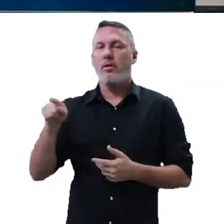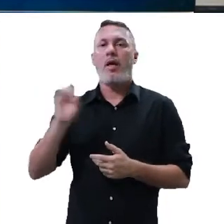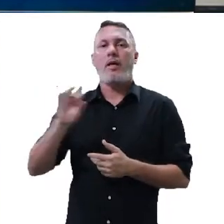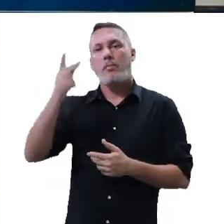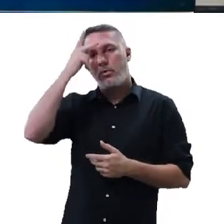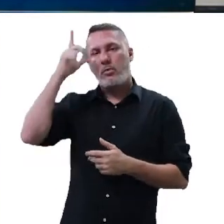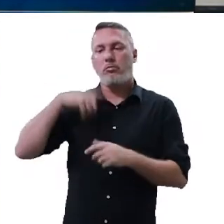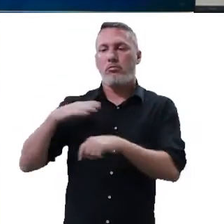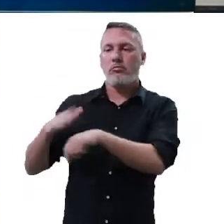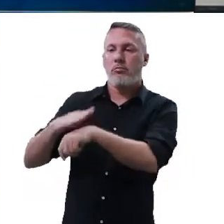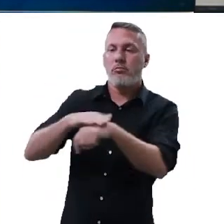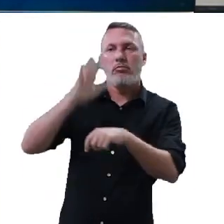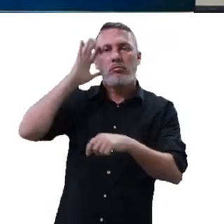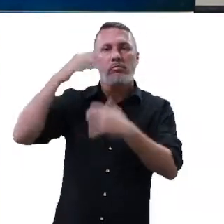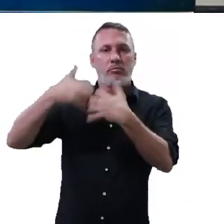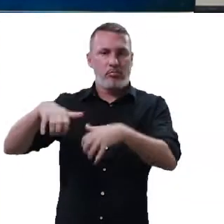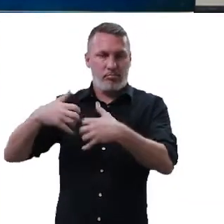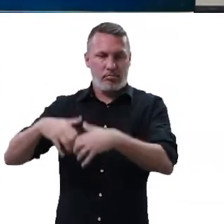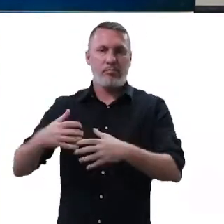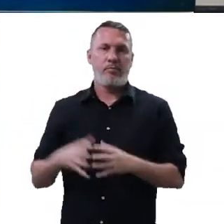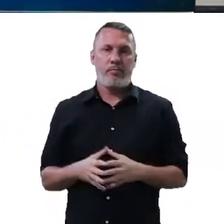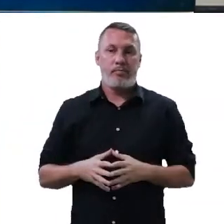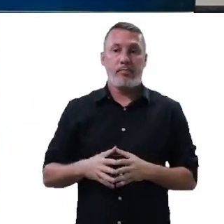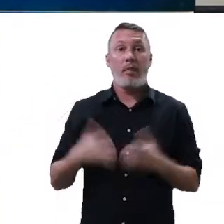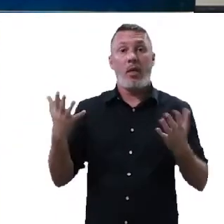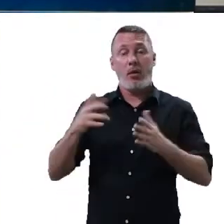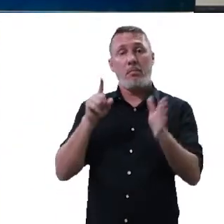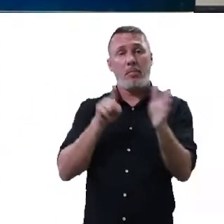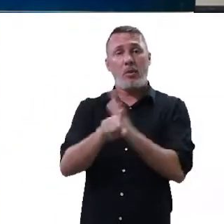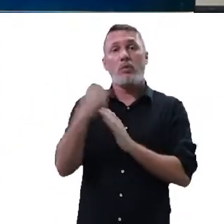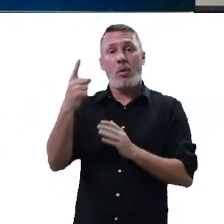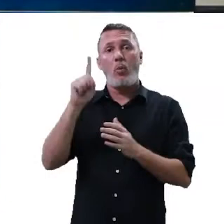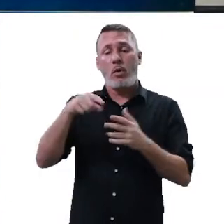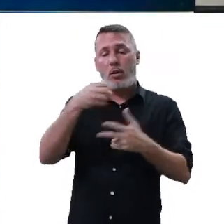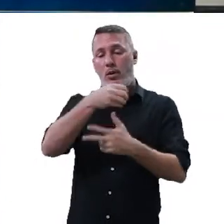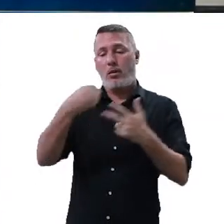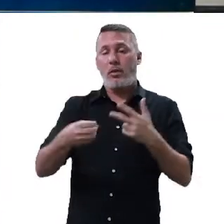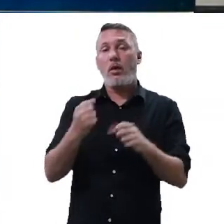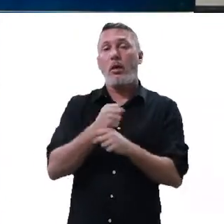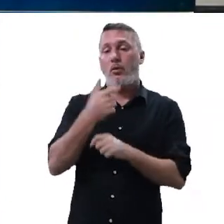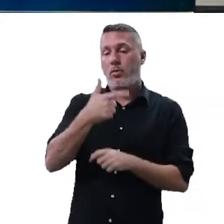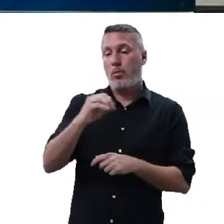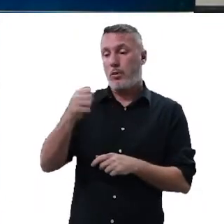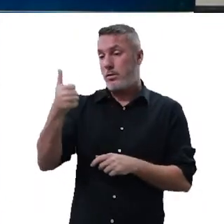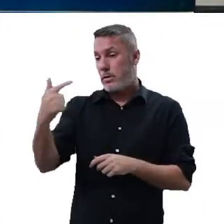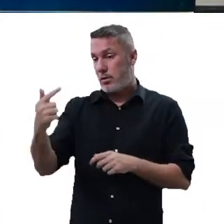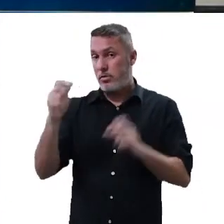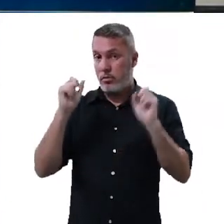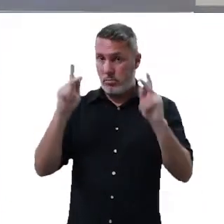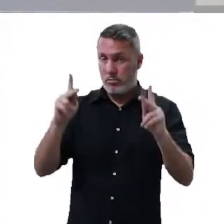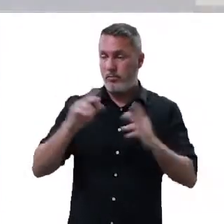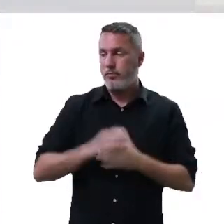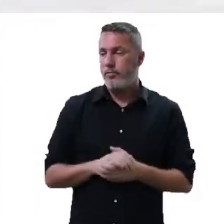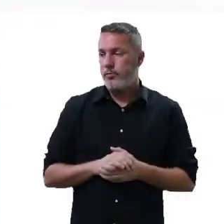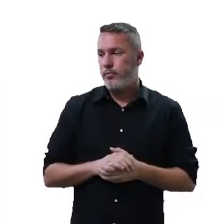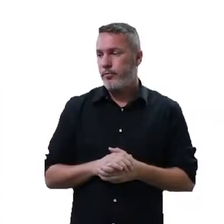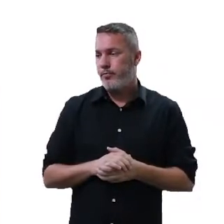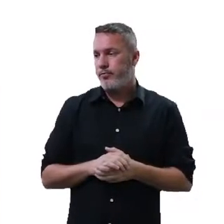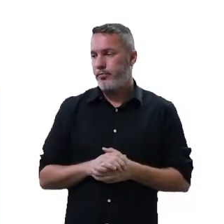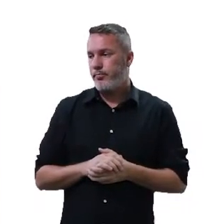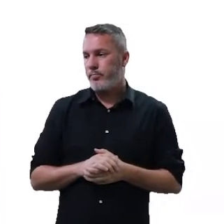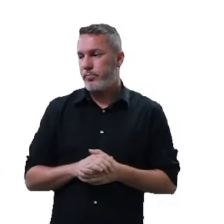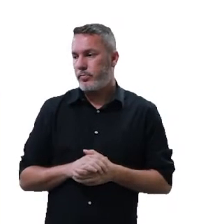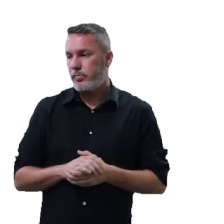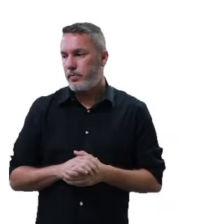de forma autônoma. Vamos então a uma questão aí que caiu no Enem de 2017, ok? Uma